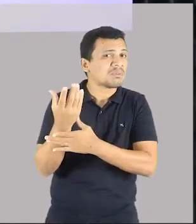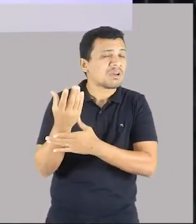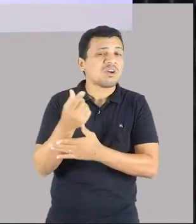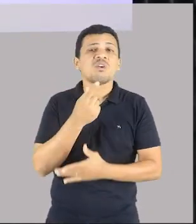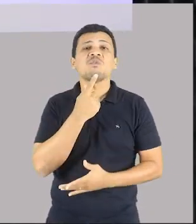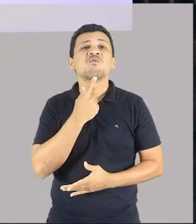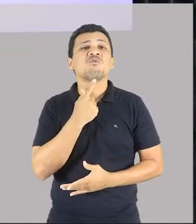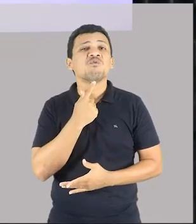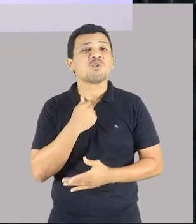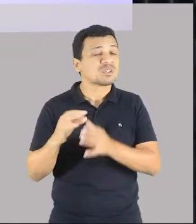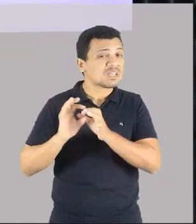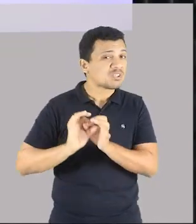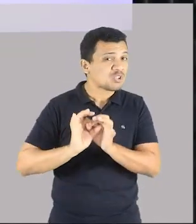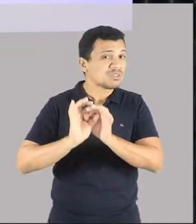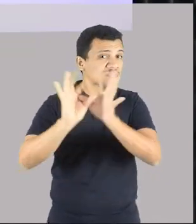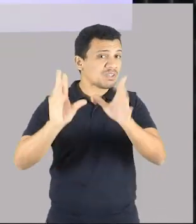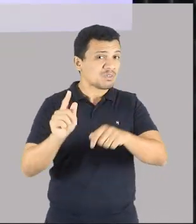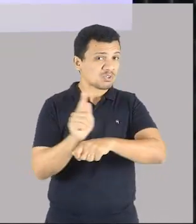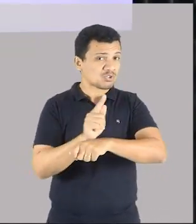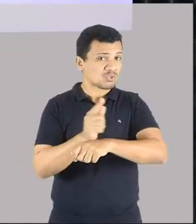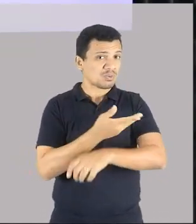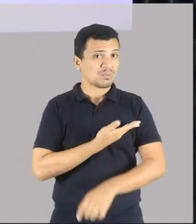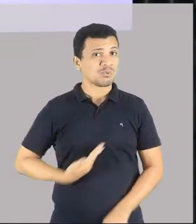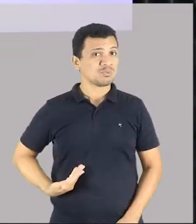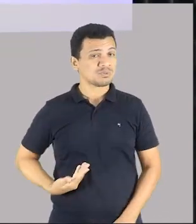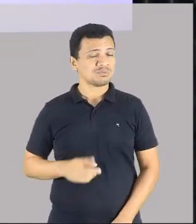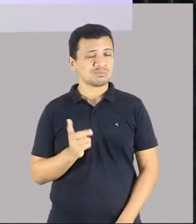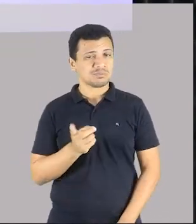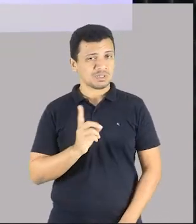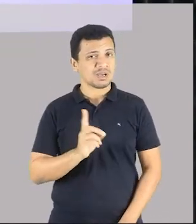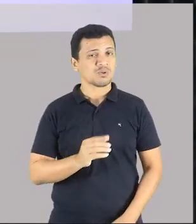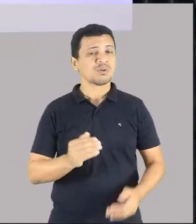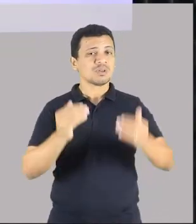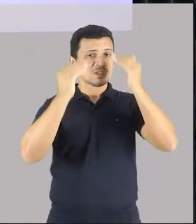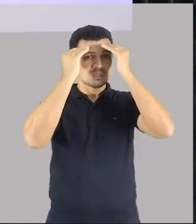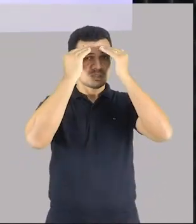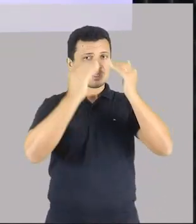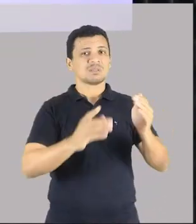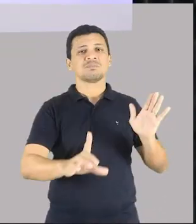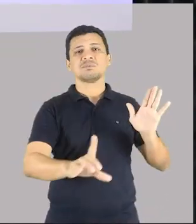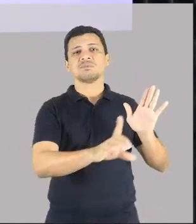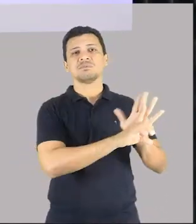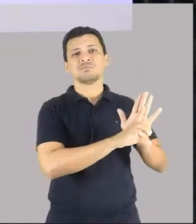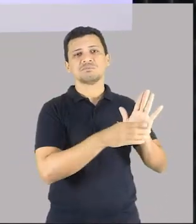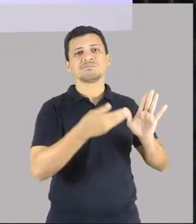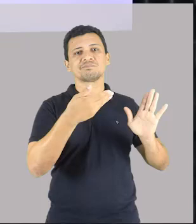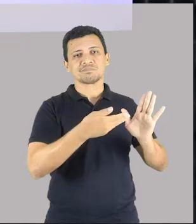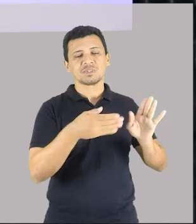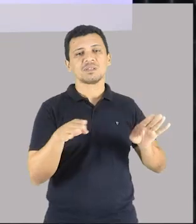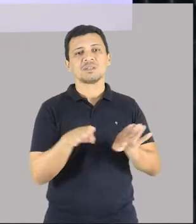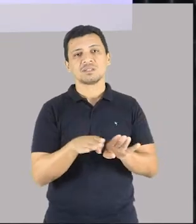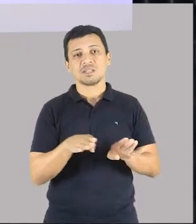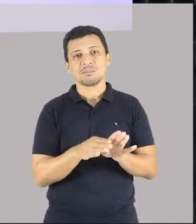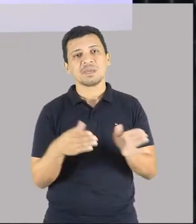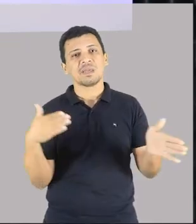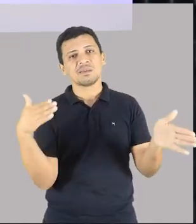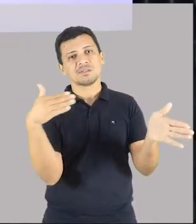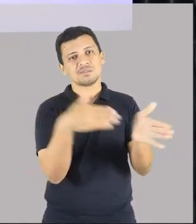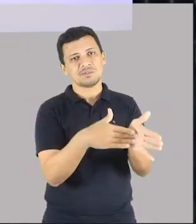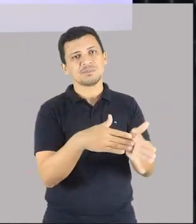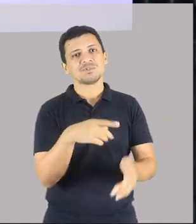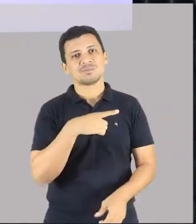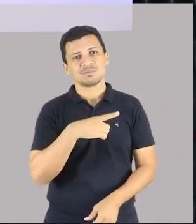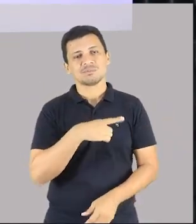mera vontade do gestor público. Elas serão criados sempre na forma da lei e de forma muito limitada, muito